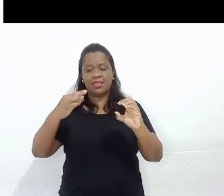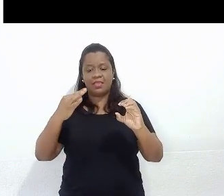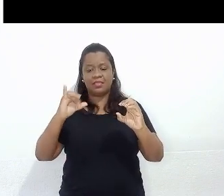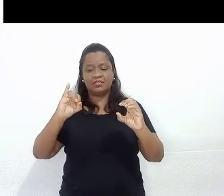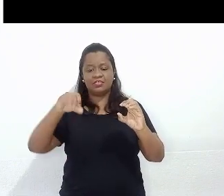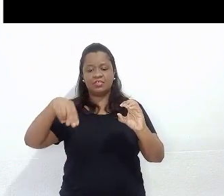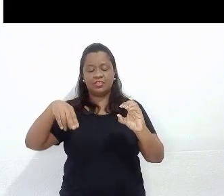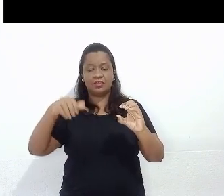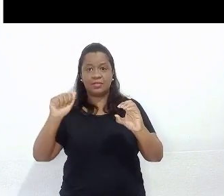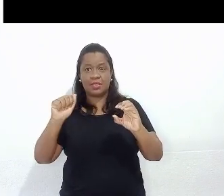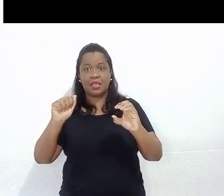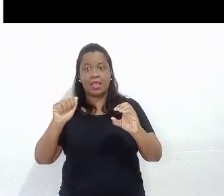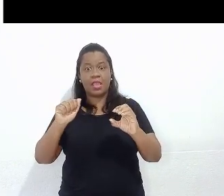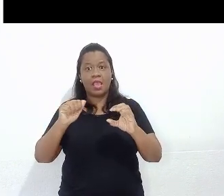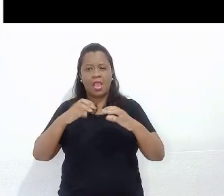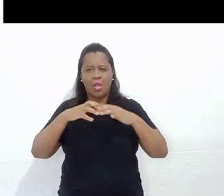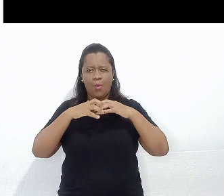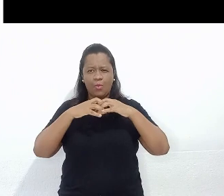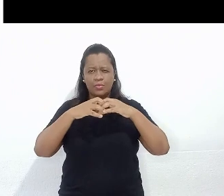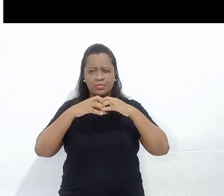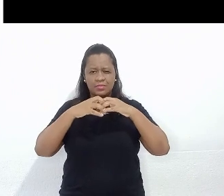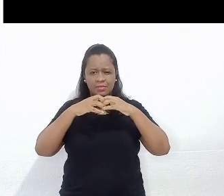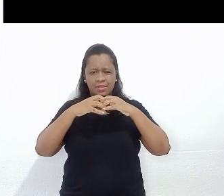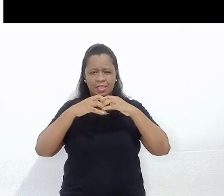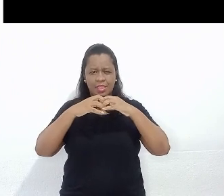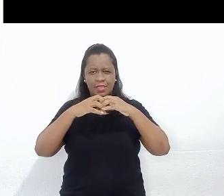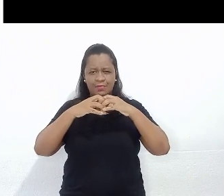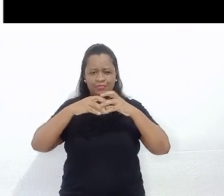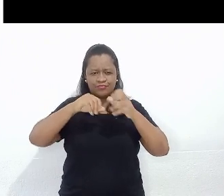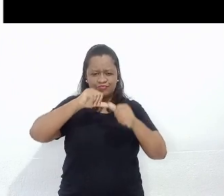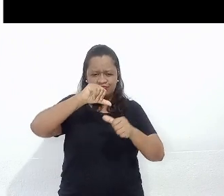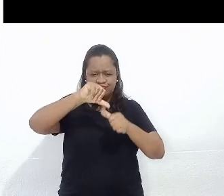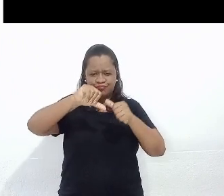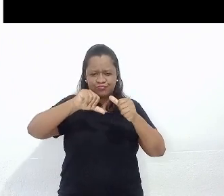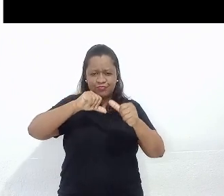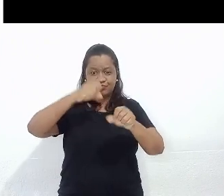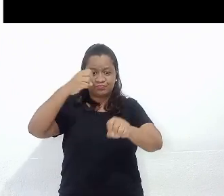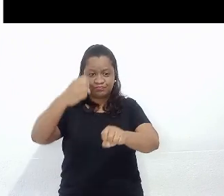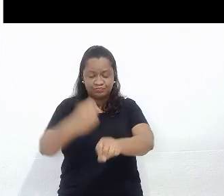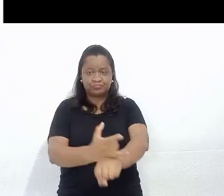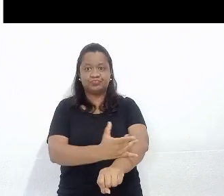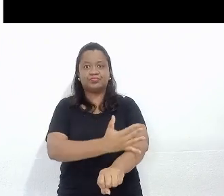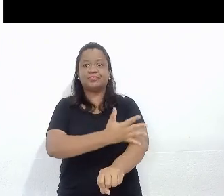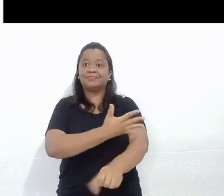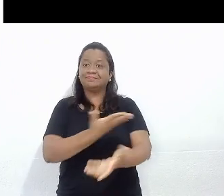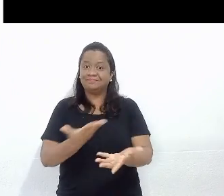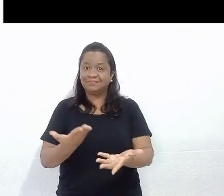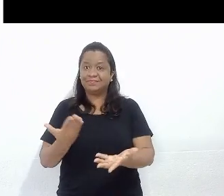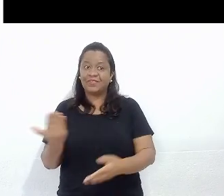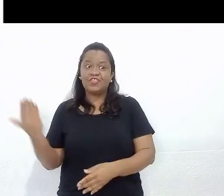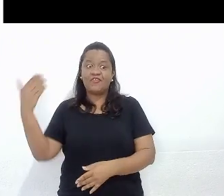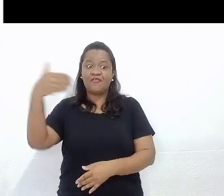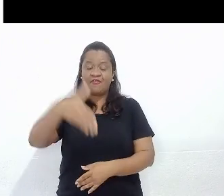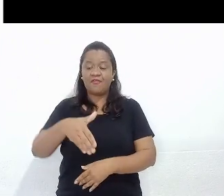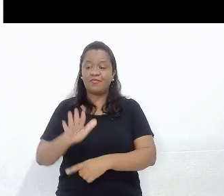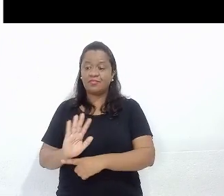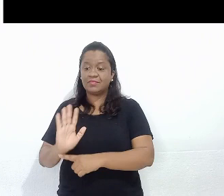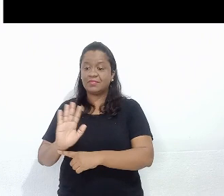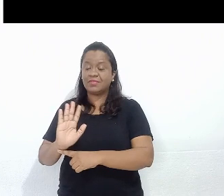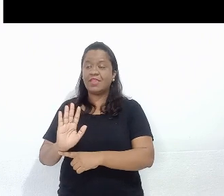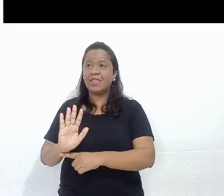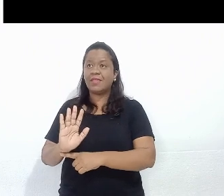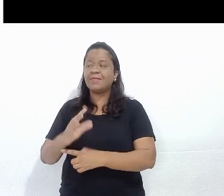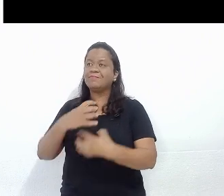Cinema é isso, né? A gente vai no cinema para sentir alguma coisa, né? Para se emocionar, para sentir uma ansiedade, para